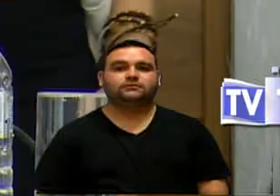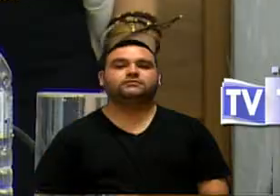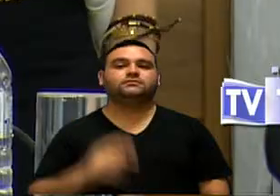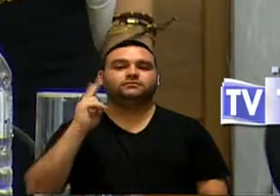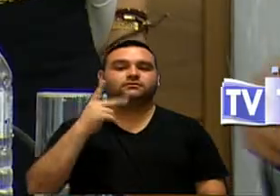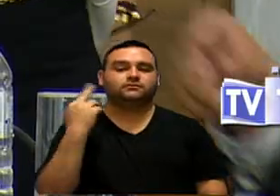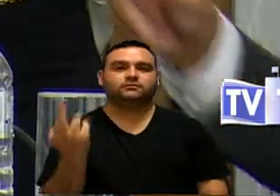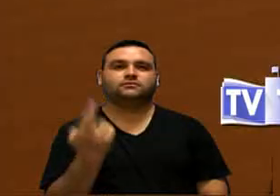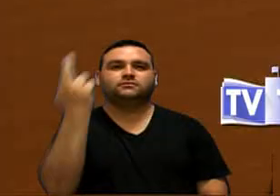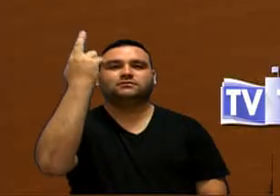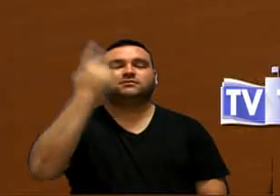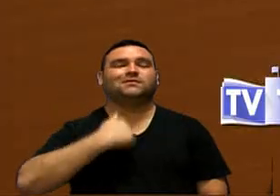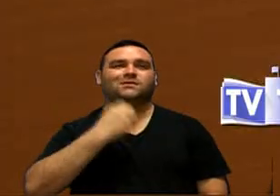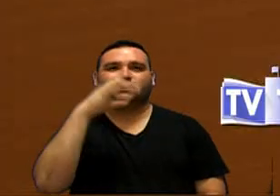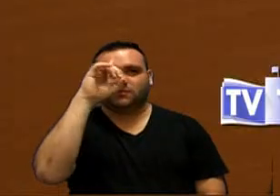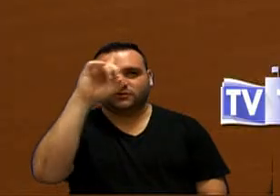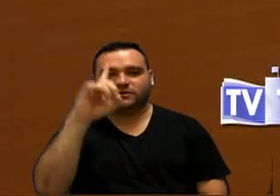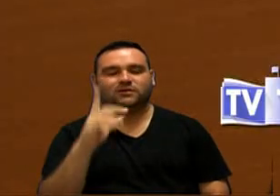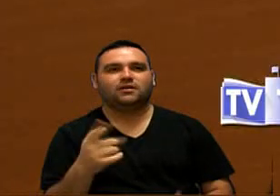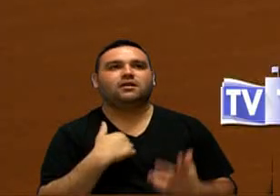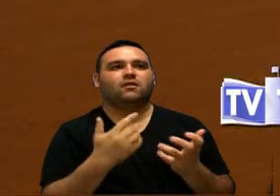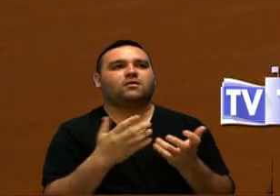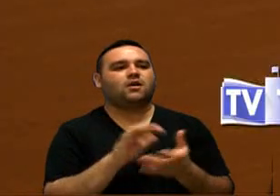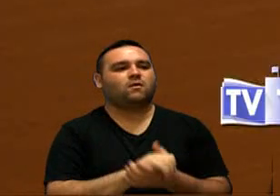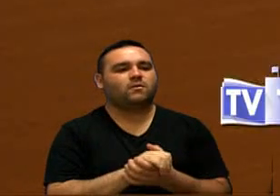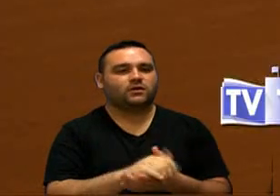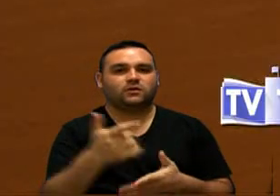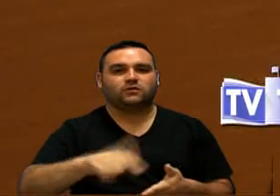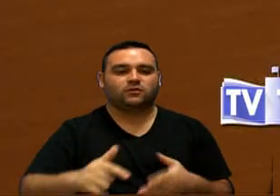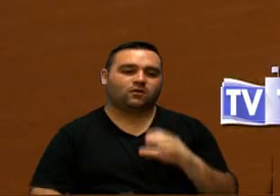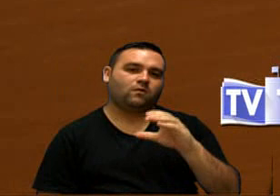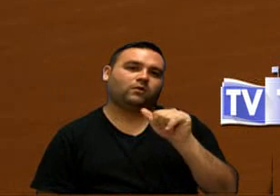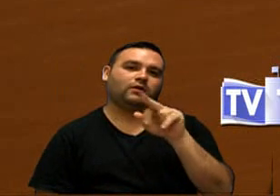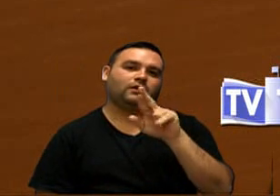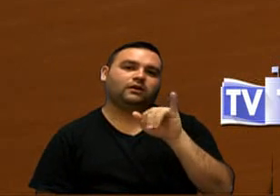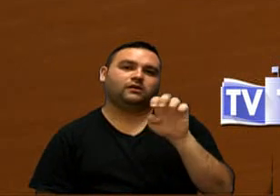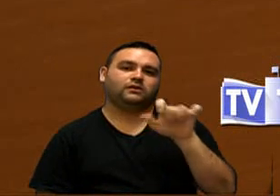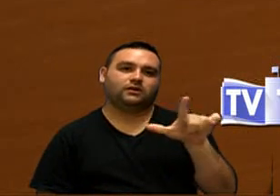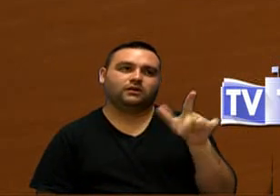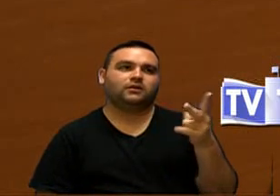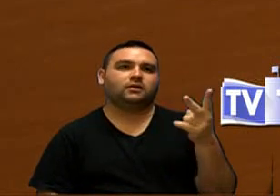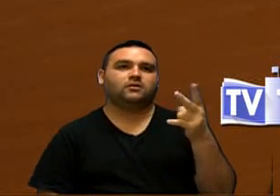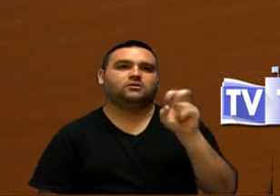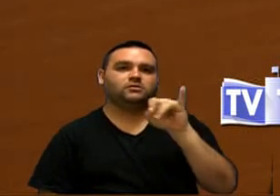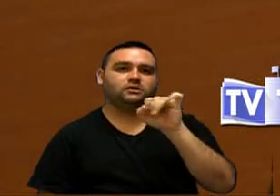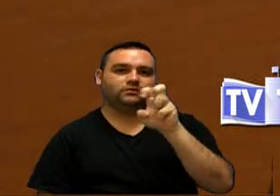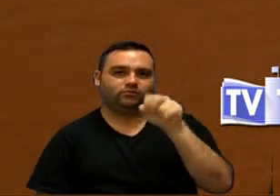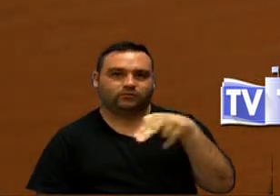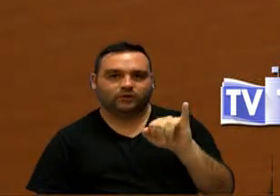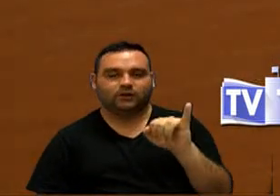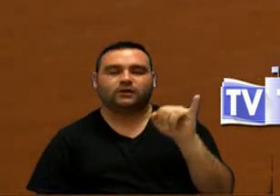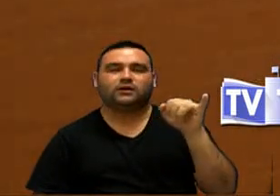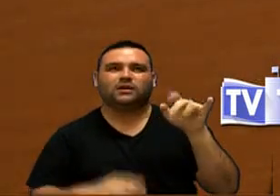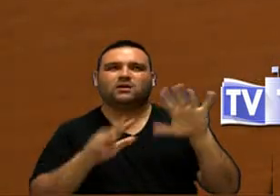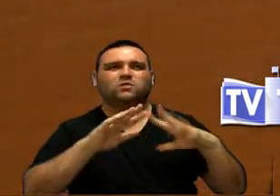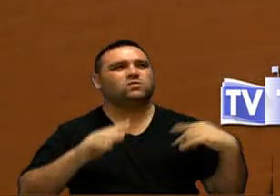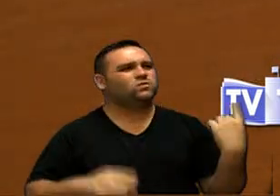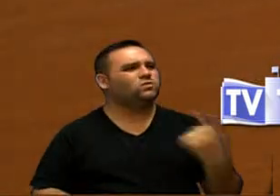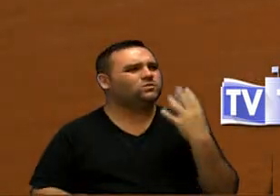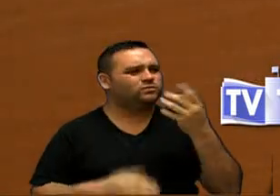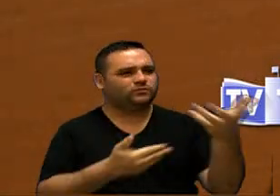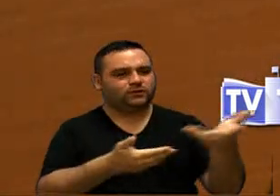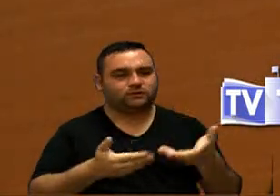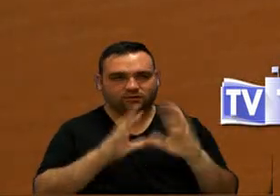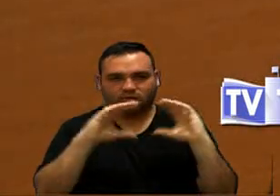Vereador Manga. Presidente, bom dia. Eu quero cumprimentar mais uma vez o doutor Carriel, o CIMEI, e doutor Oidelli também, sejam bem-vindos a essa